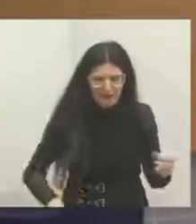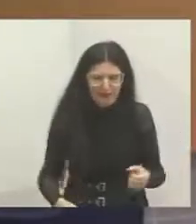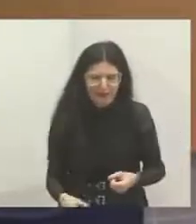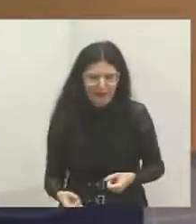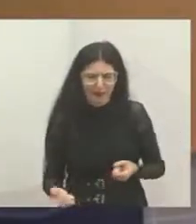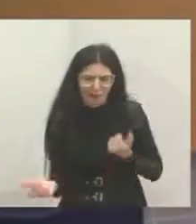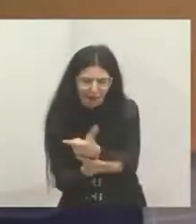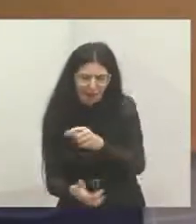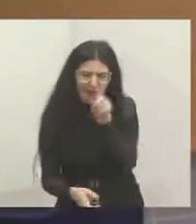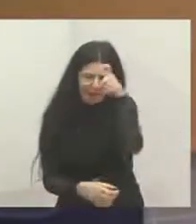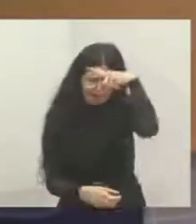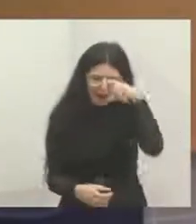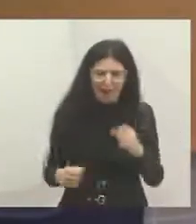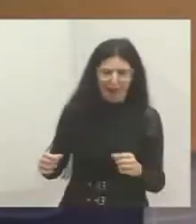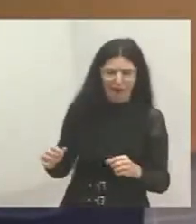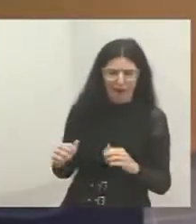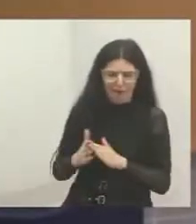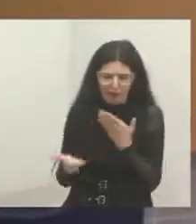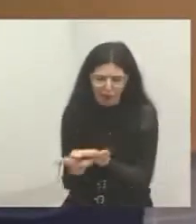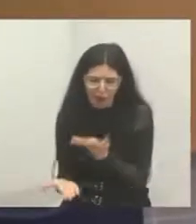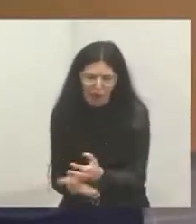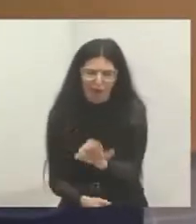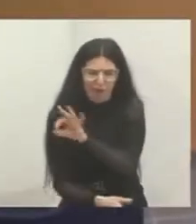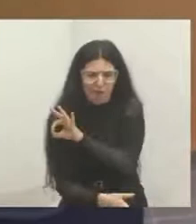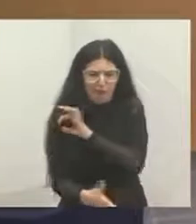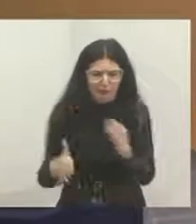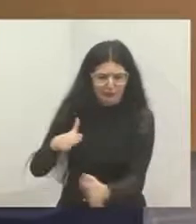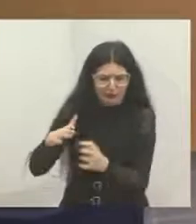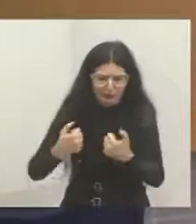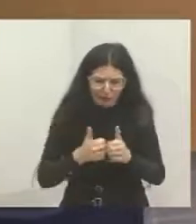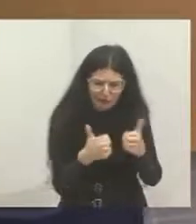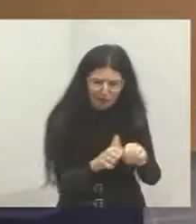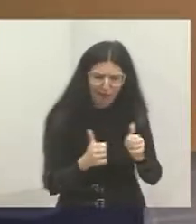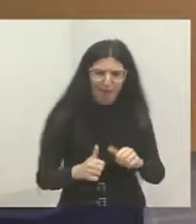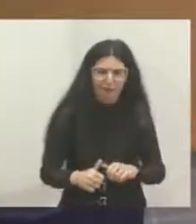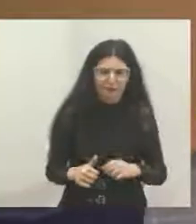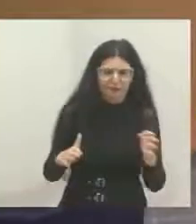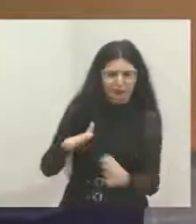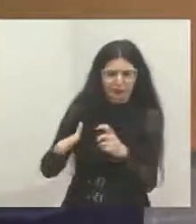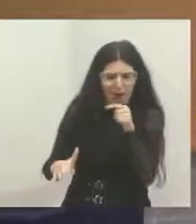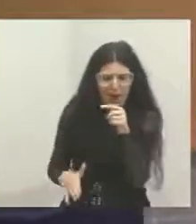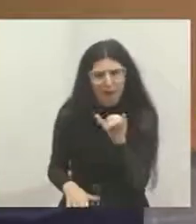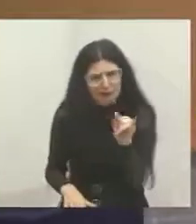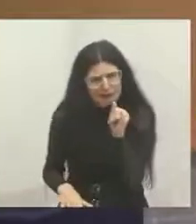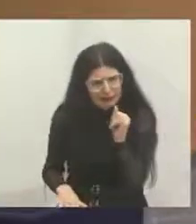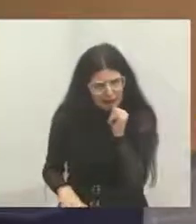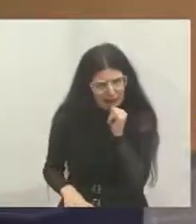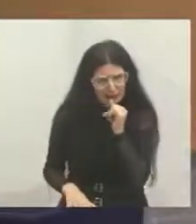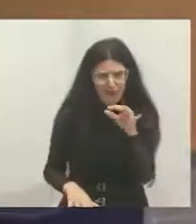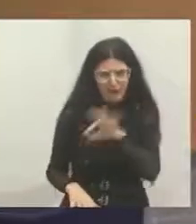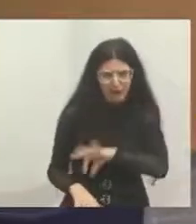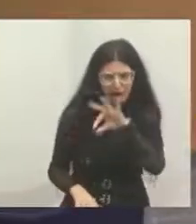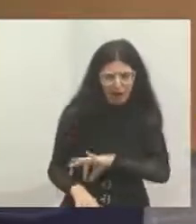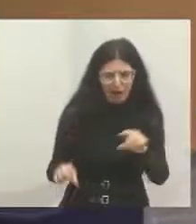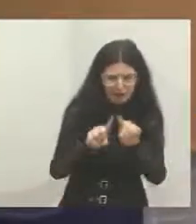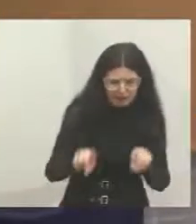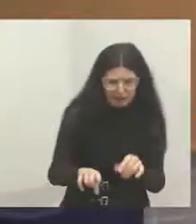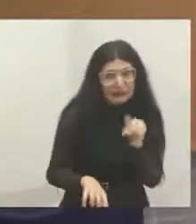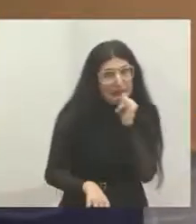possível ganho nesse valor, não é necessariamente dessa ordem. Por quê? Nós estamos falando explicitamente aqui somente